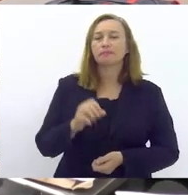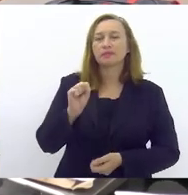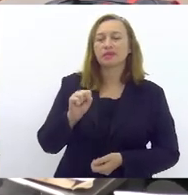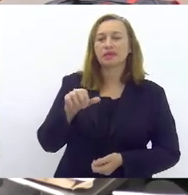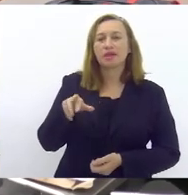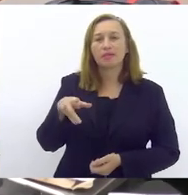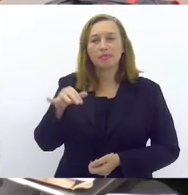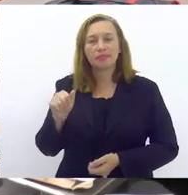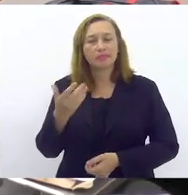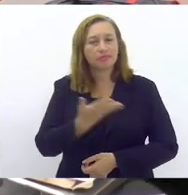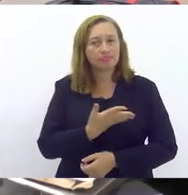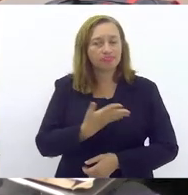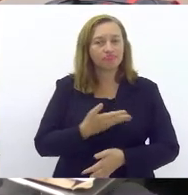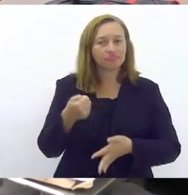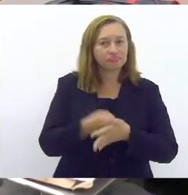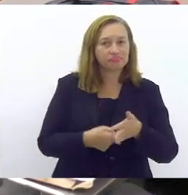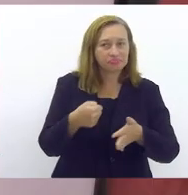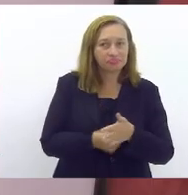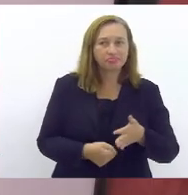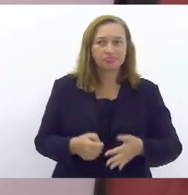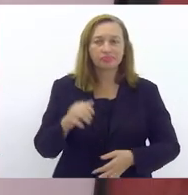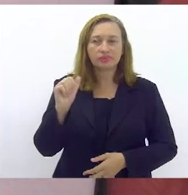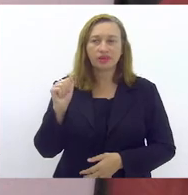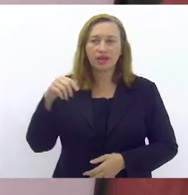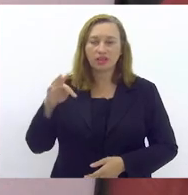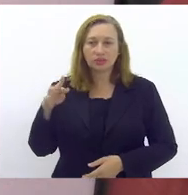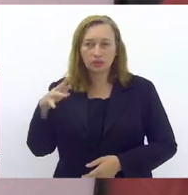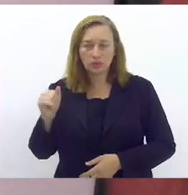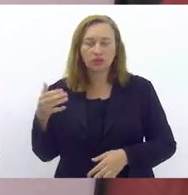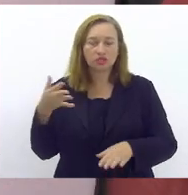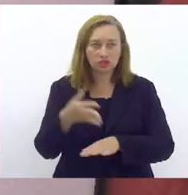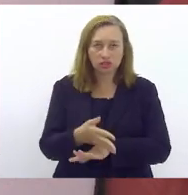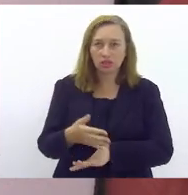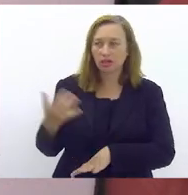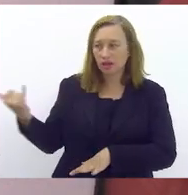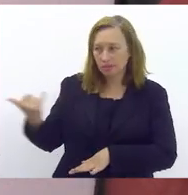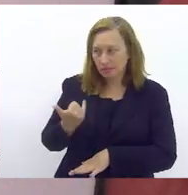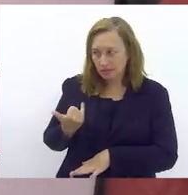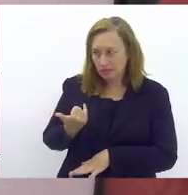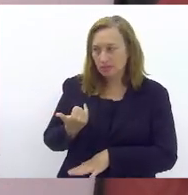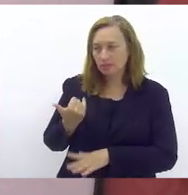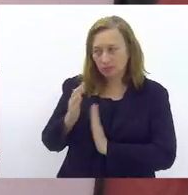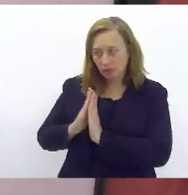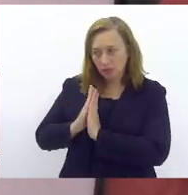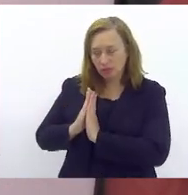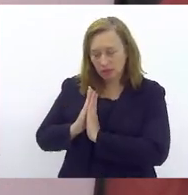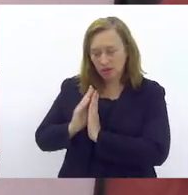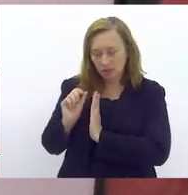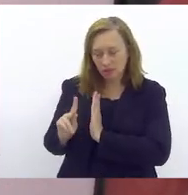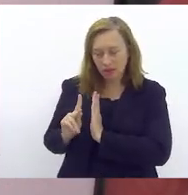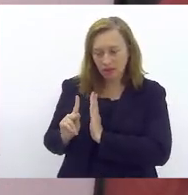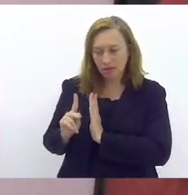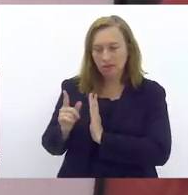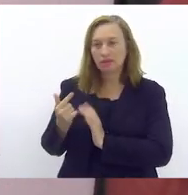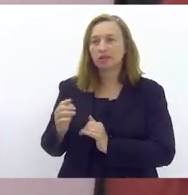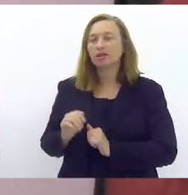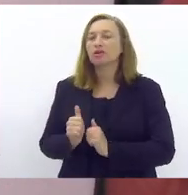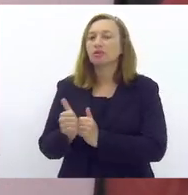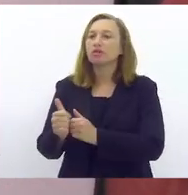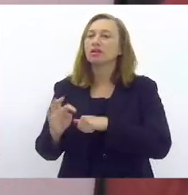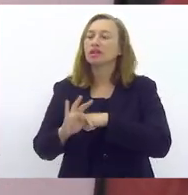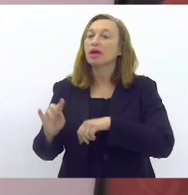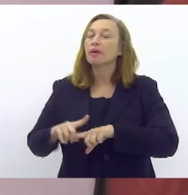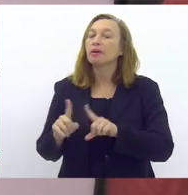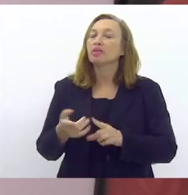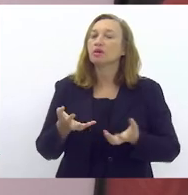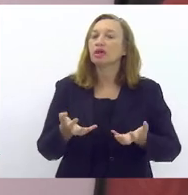luta. Eu quero, quando a Antônia estiver aí pronta, vocês me falam, por favor, tá? Quem está aí acompanhando a técnica. Mas eu quero,